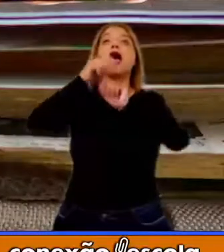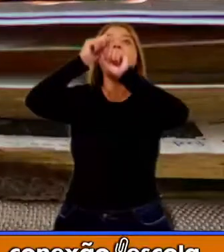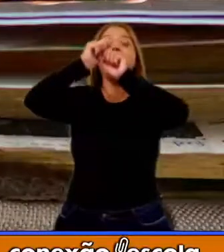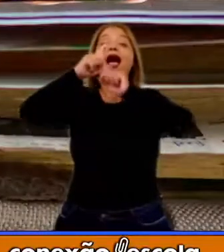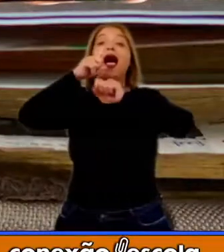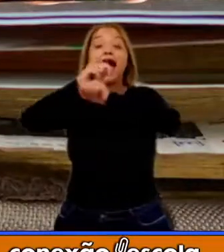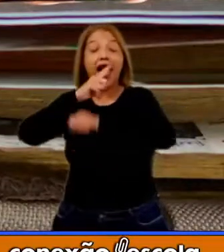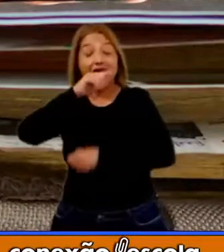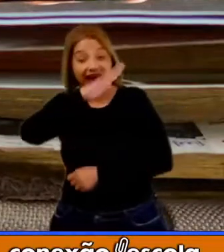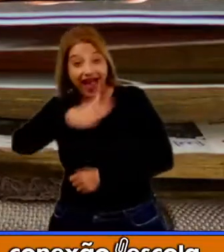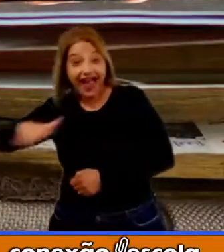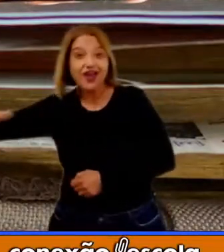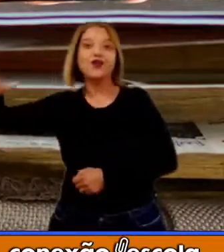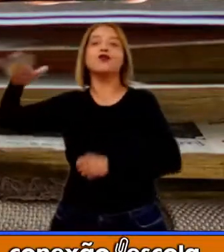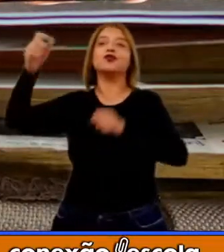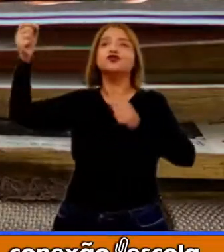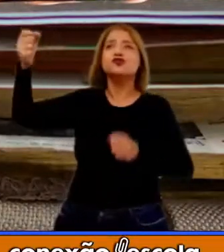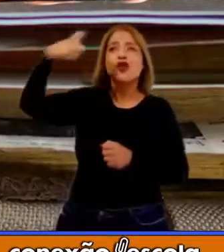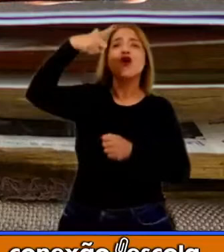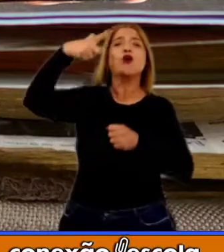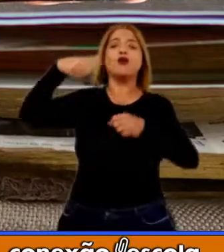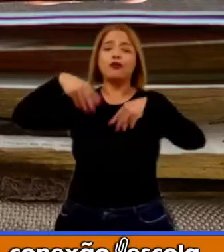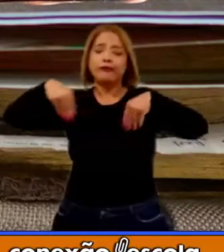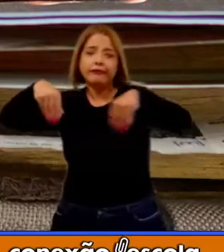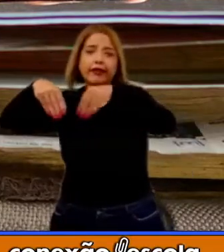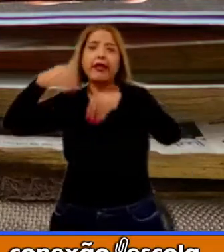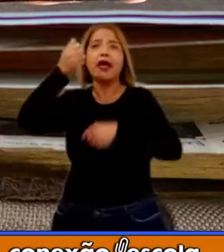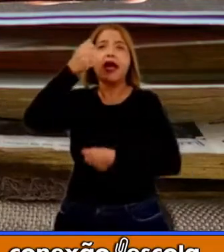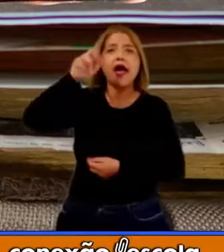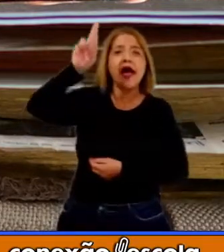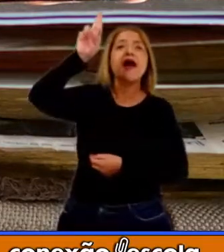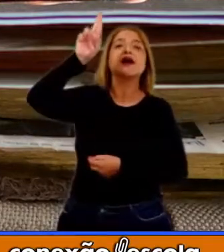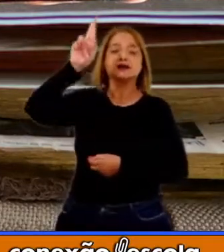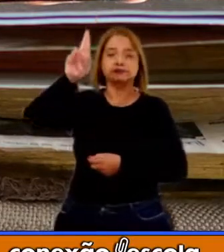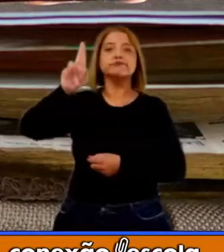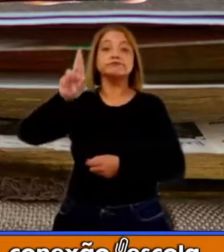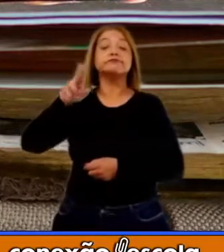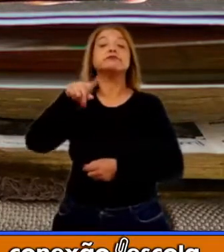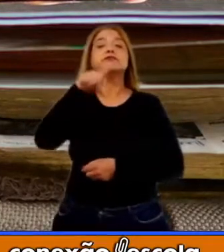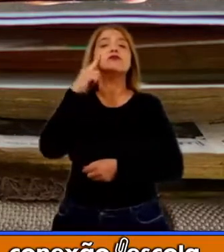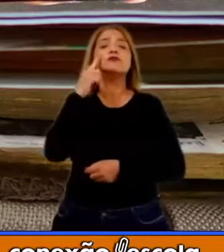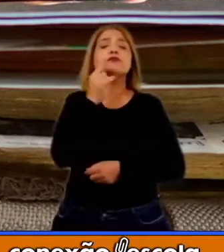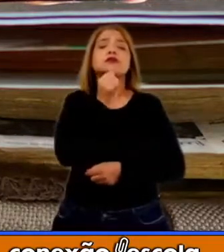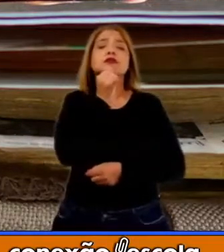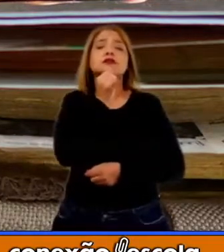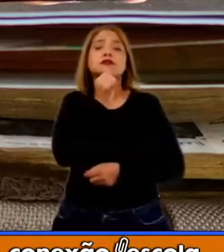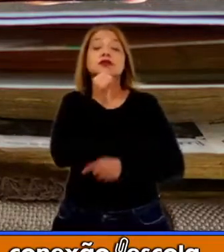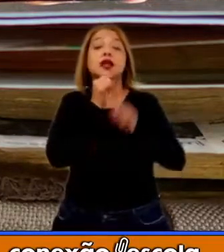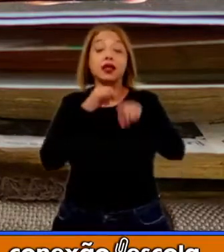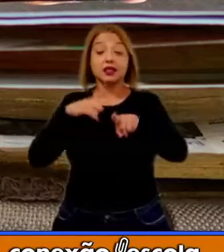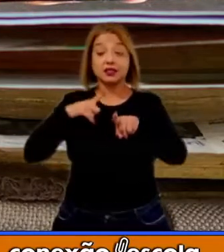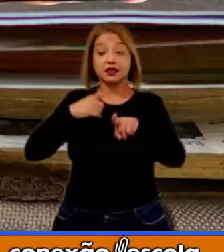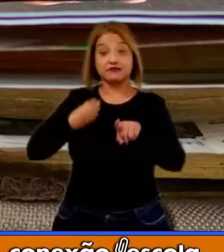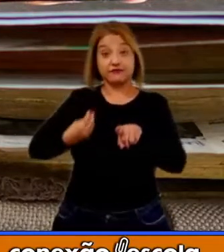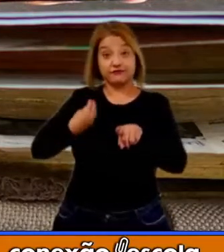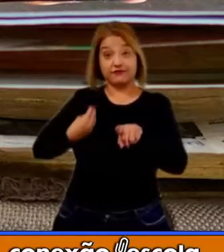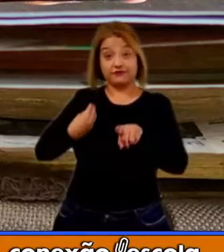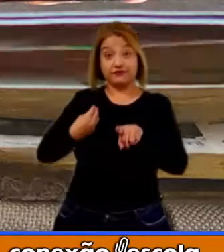solo. Deu para entender? Vamos seguir. Olha aqui exemplos de seres